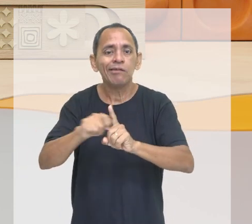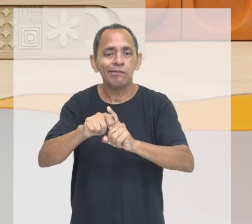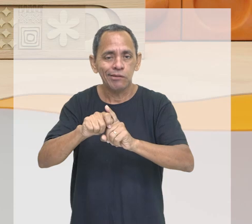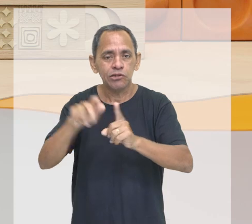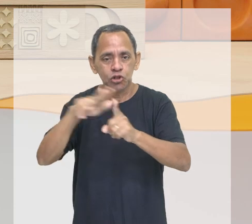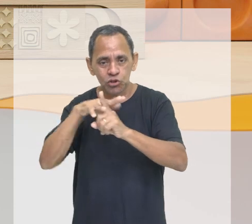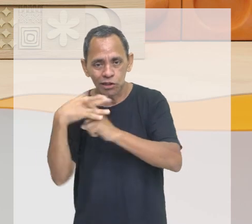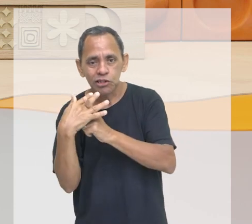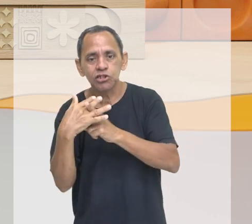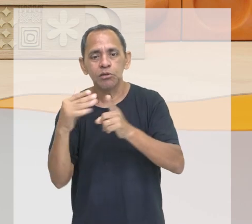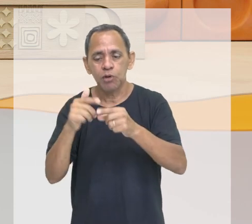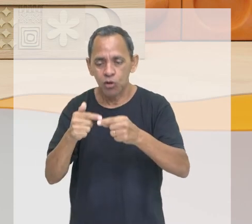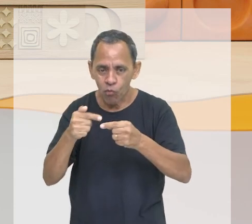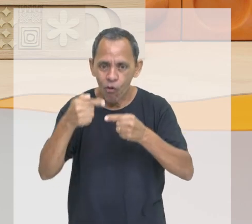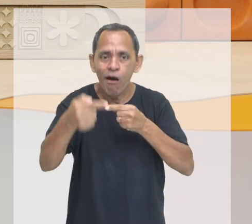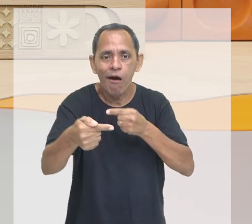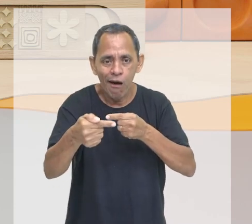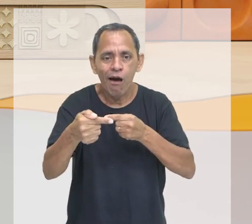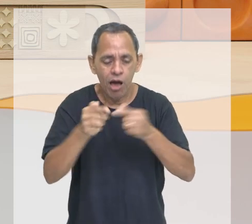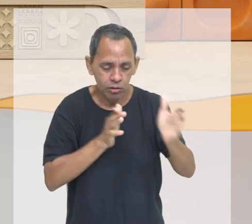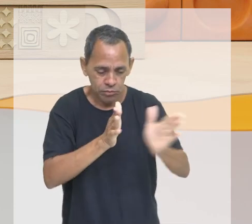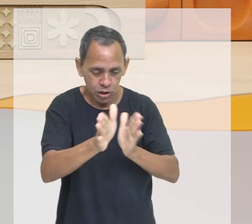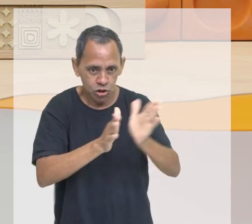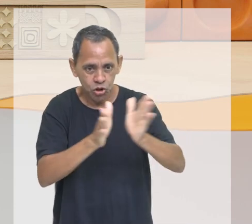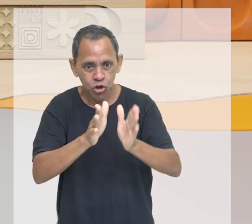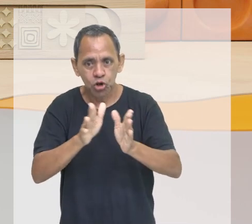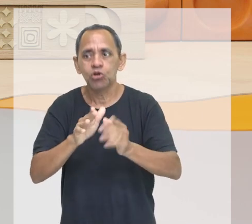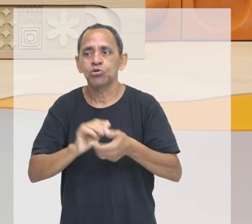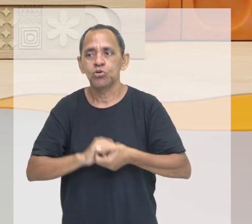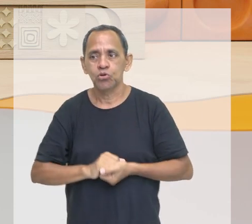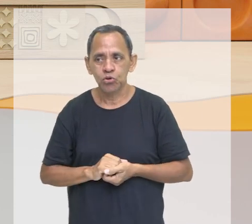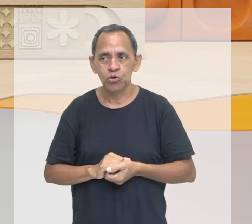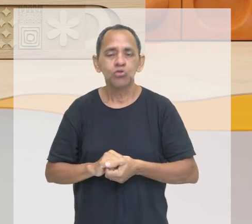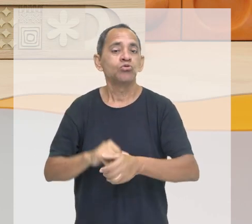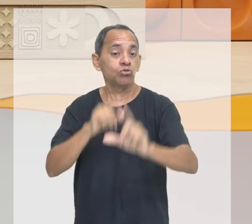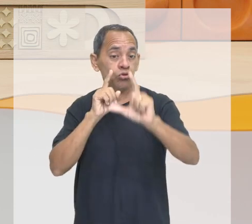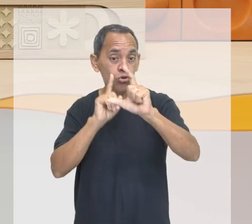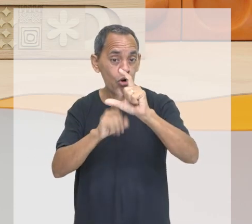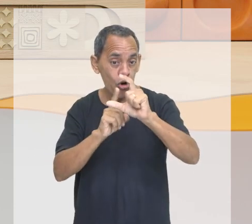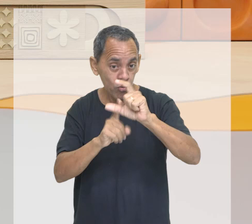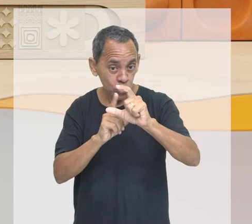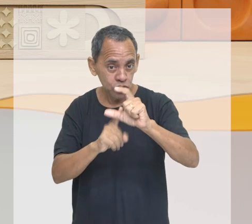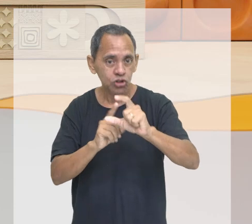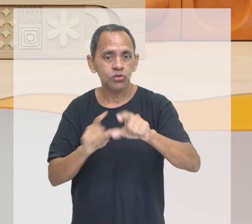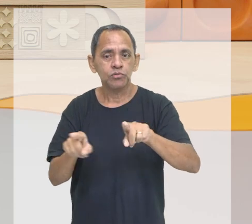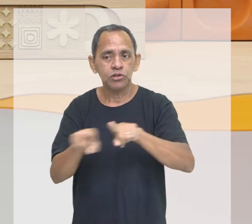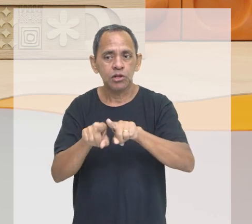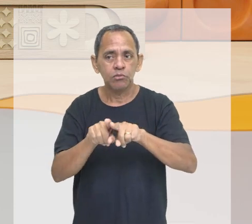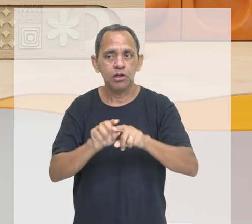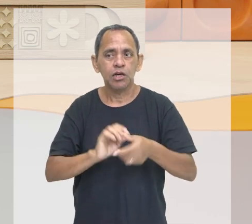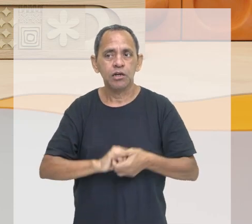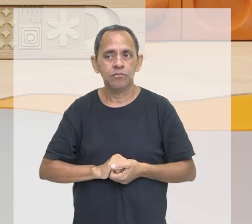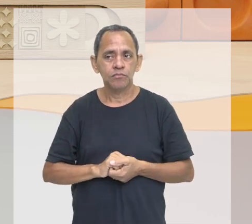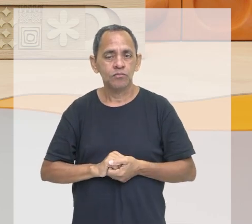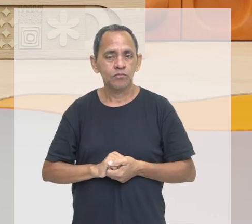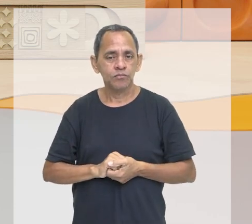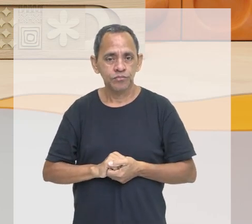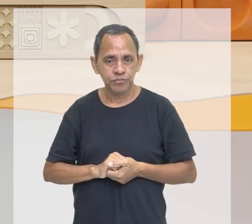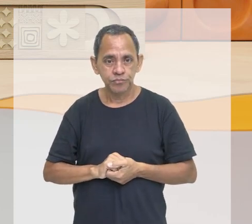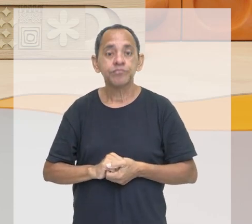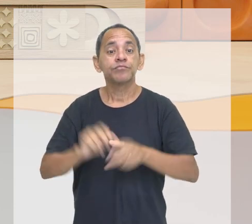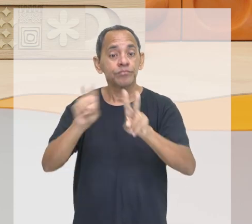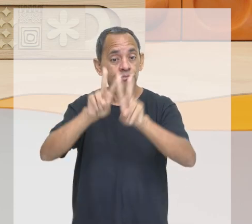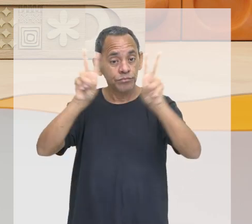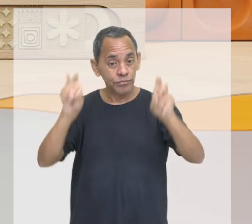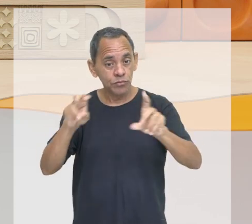do comunismo, tá, gente? Preste atenção. Comunismo é diferente de socialismo.